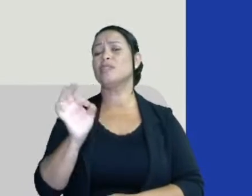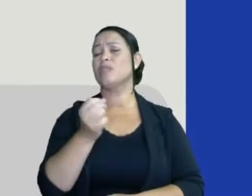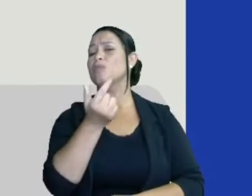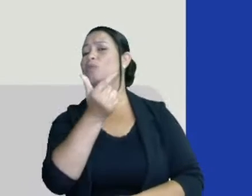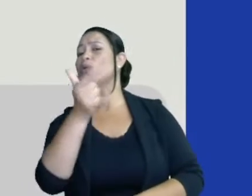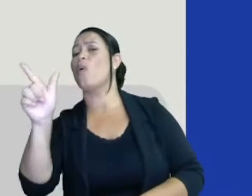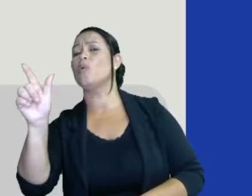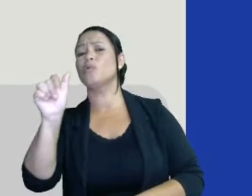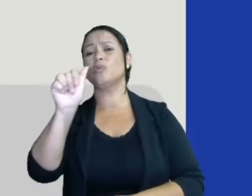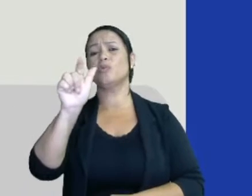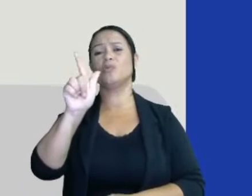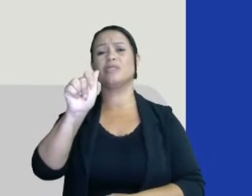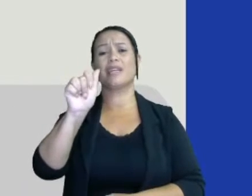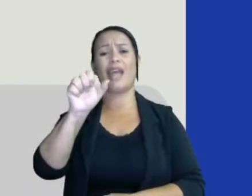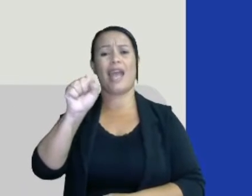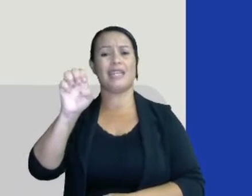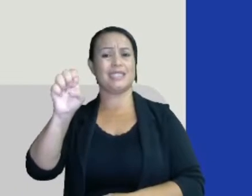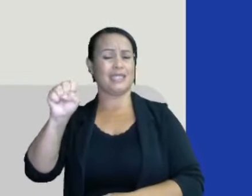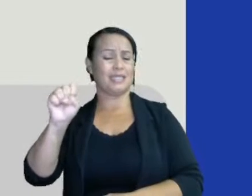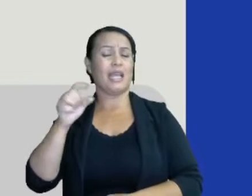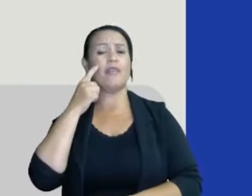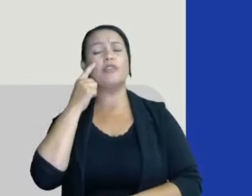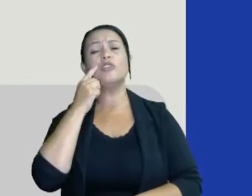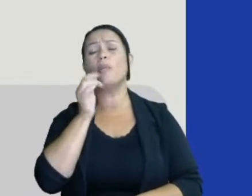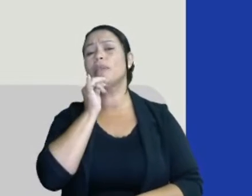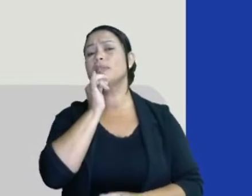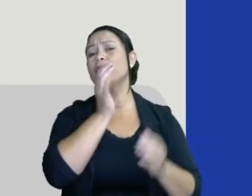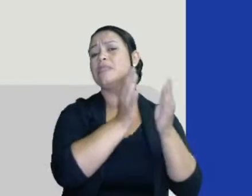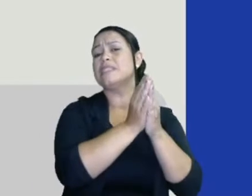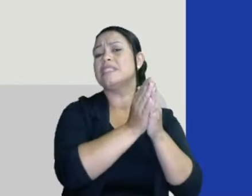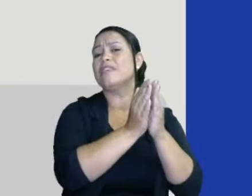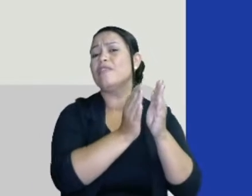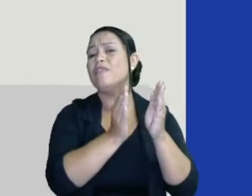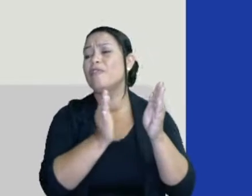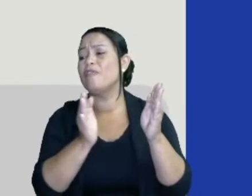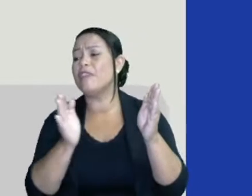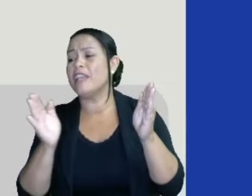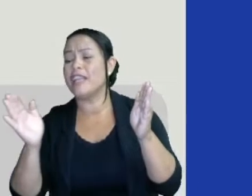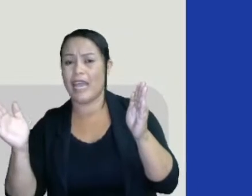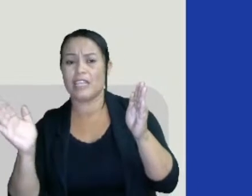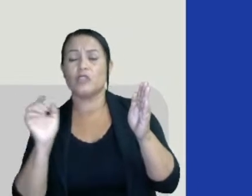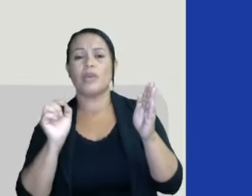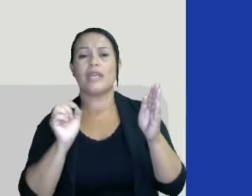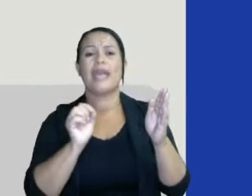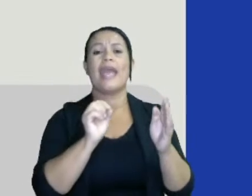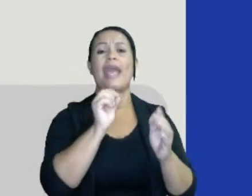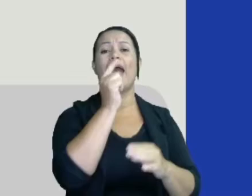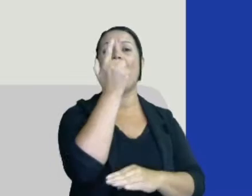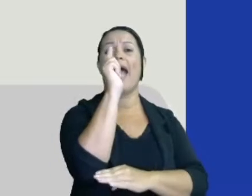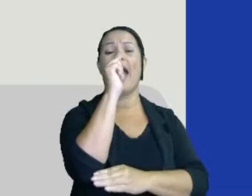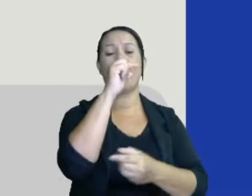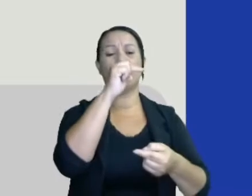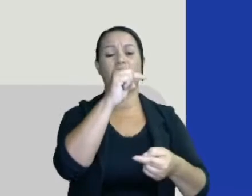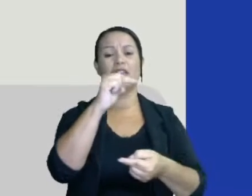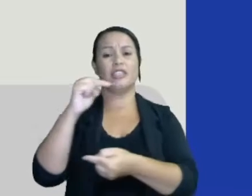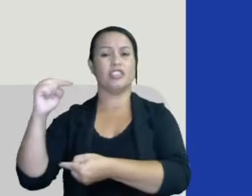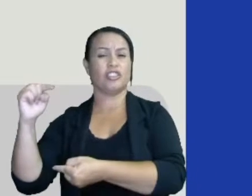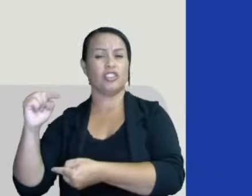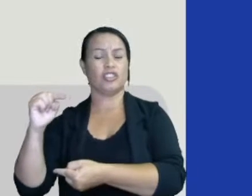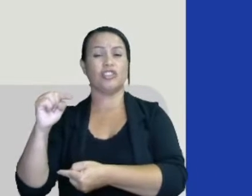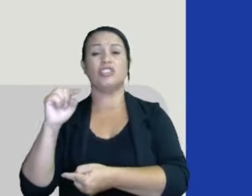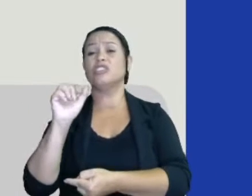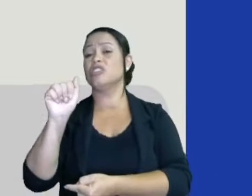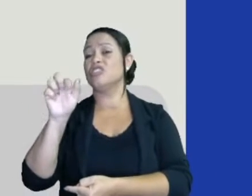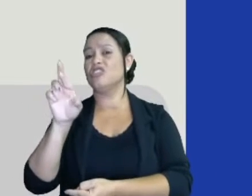outros gases. Imagine se você enfileirasse 100 garrafas cheias de ar. Nessas